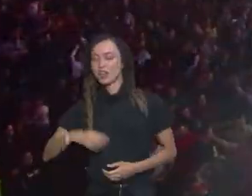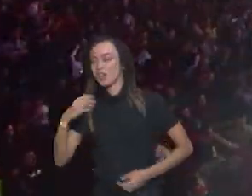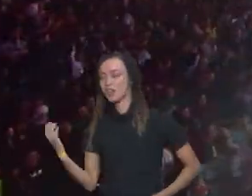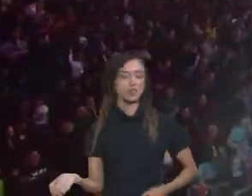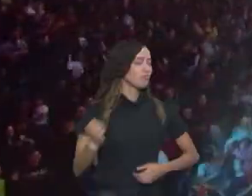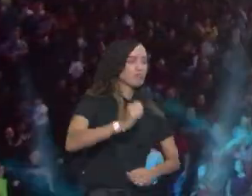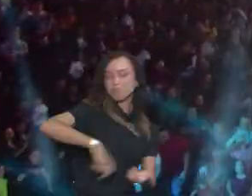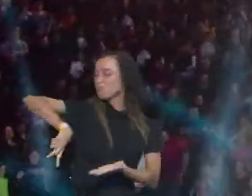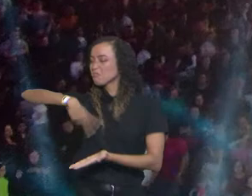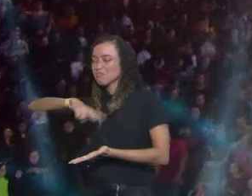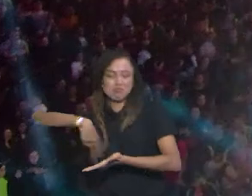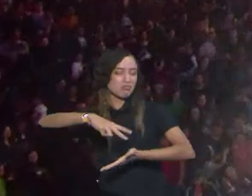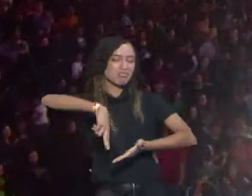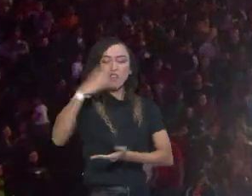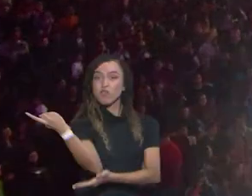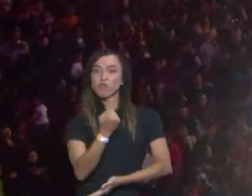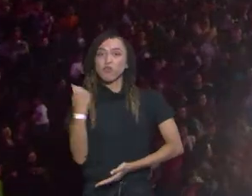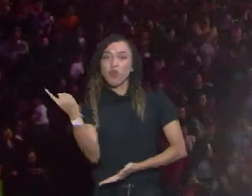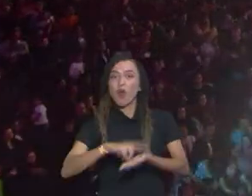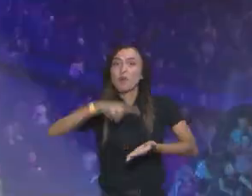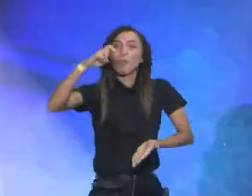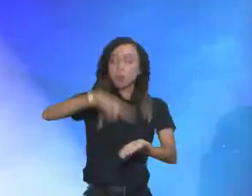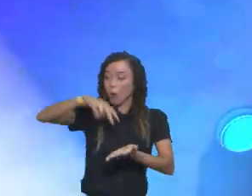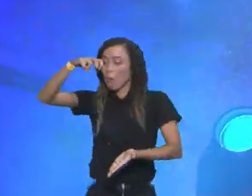enchendo a cabeça